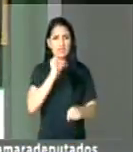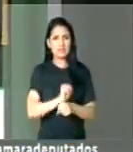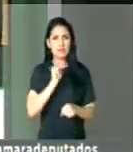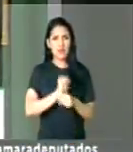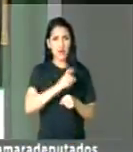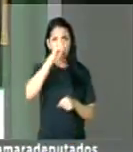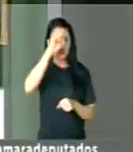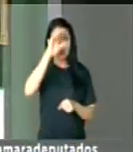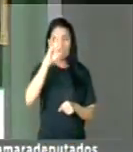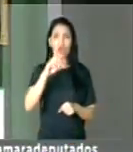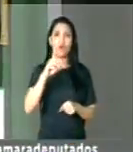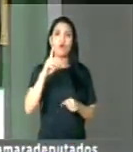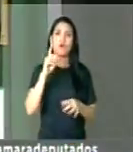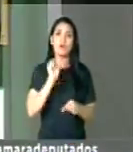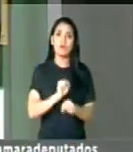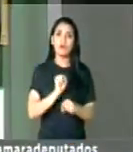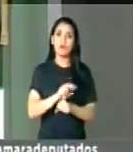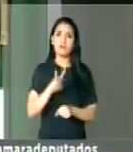E fez o quê?